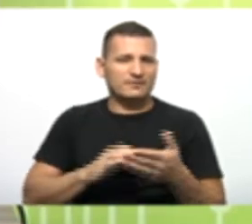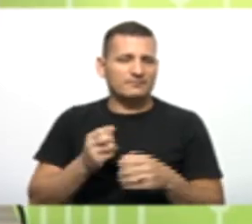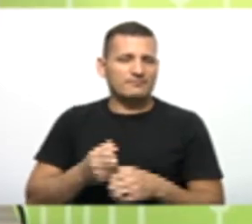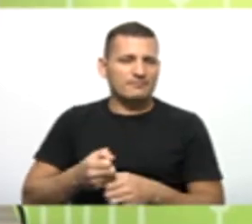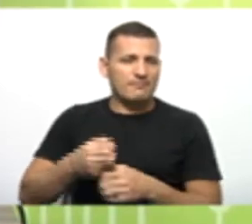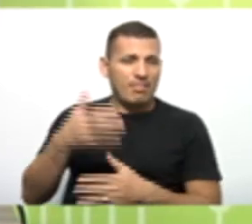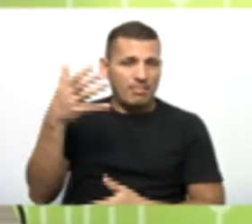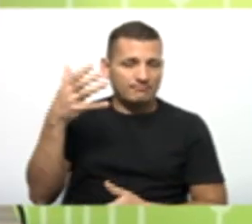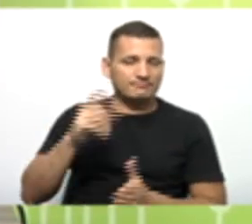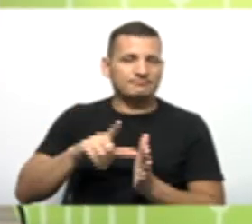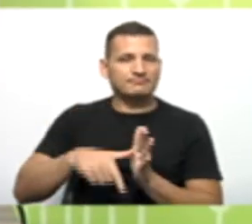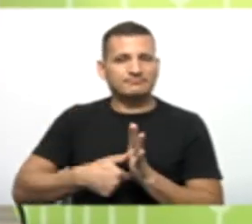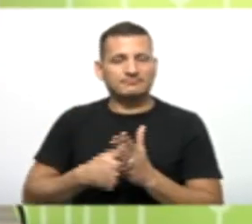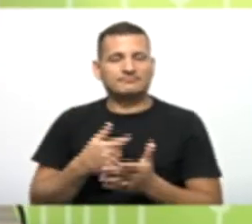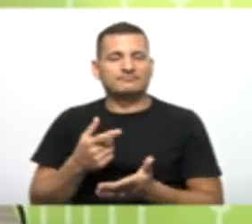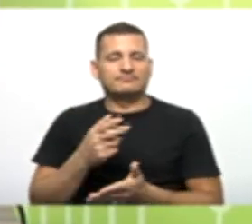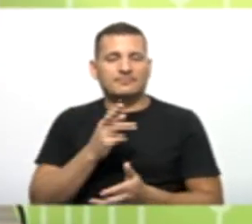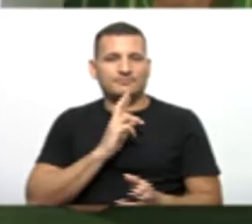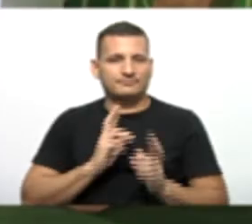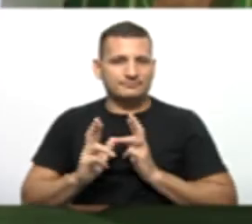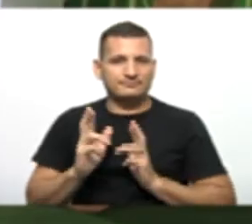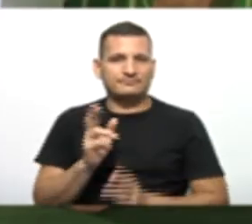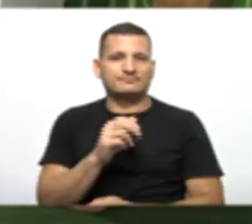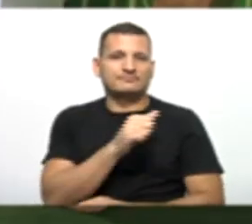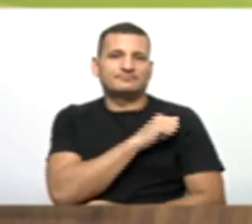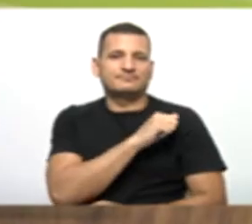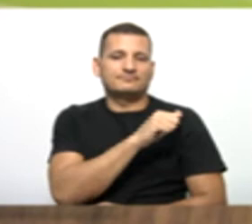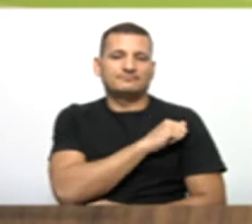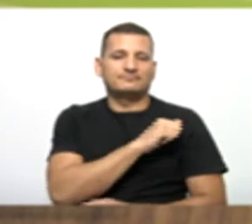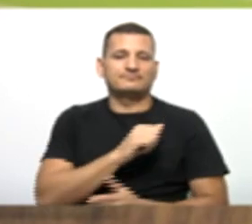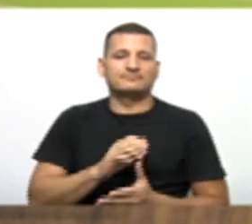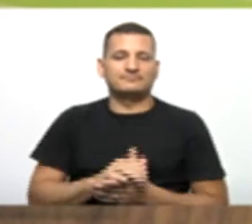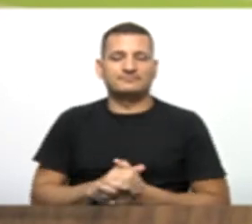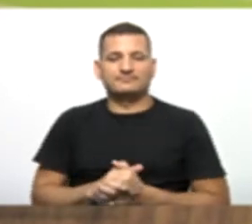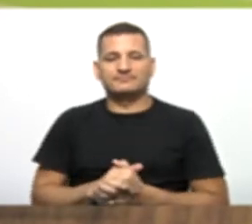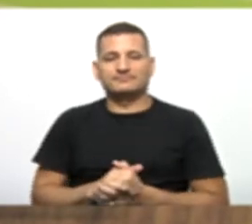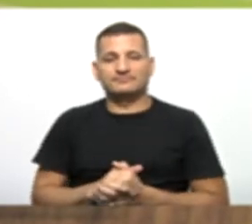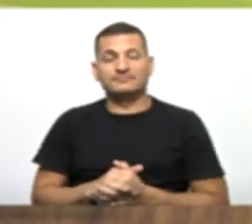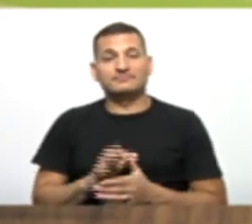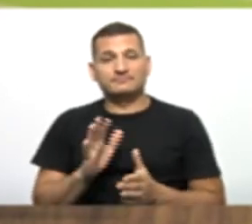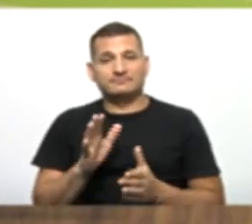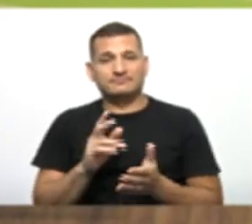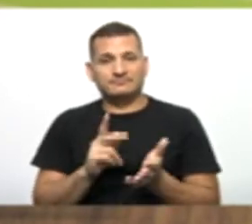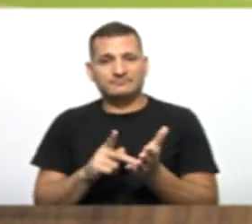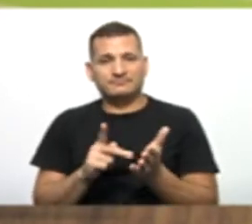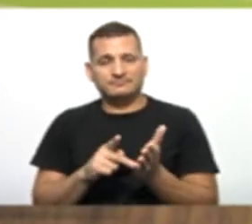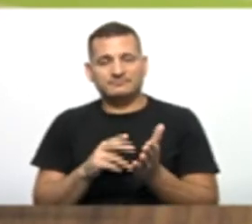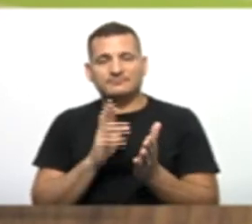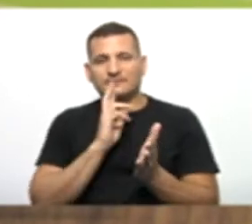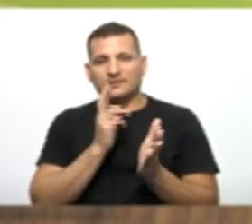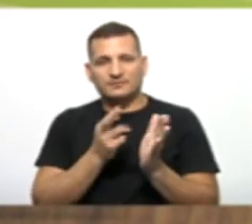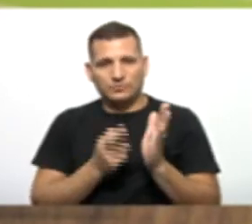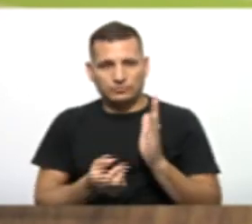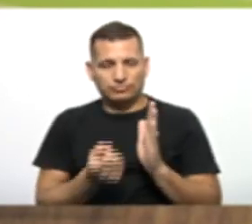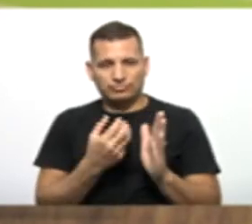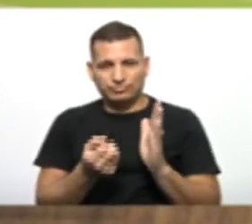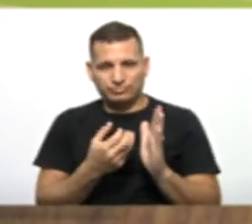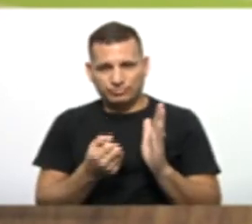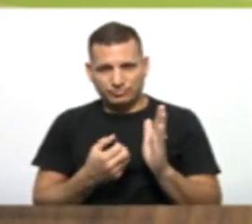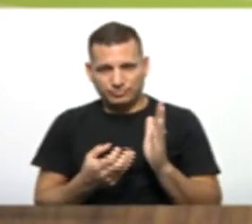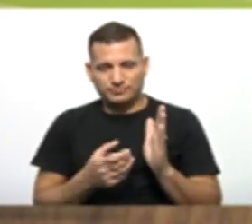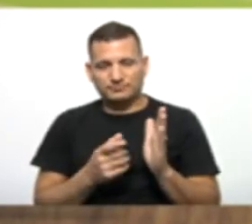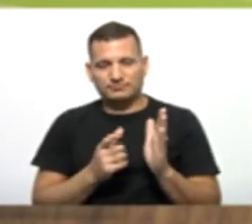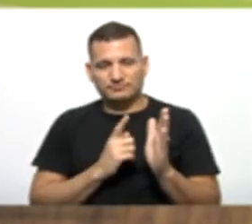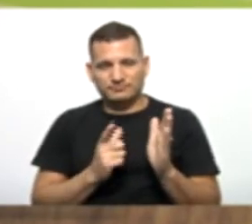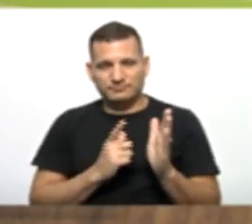atrasar um pouquinho, né? Professor, as respostas ainda estão chegando, né? Ah, Devido